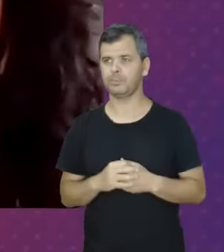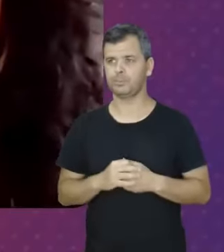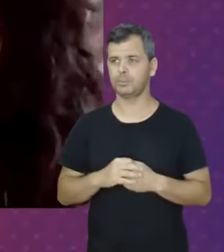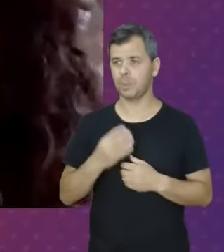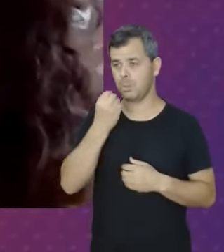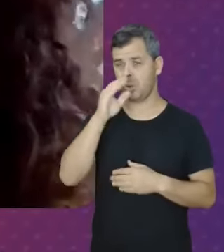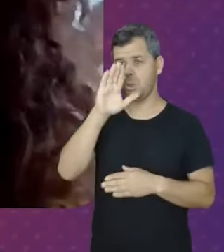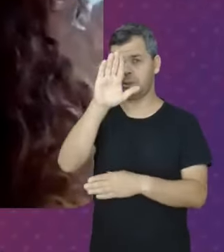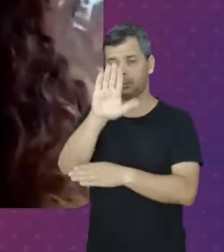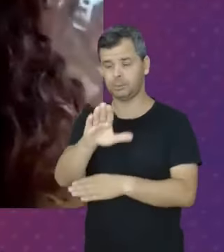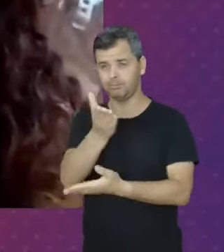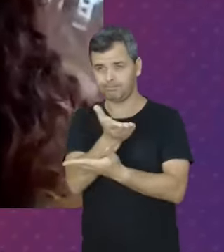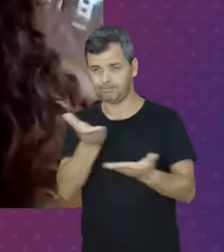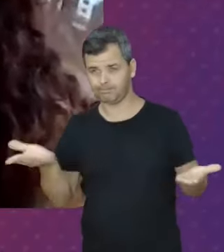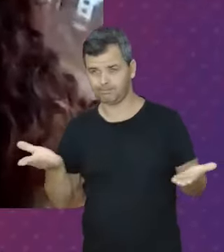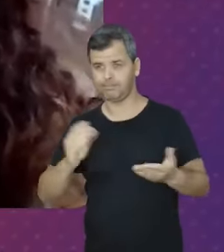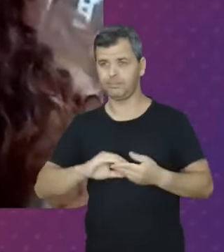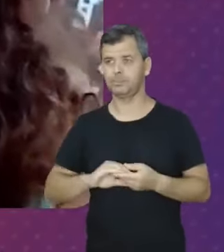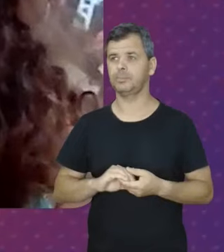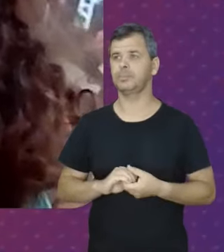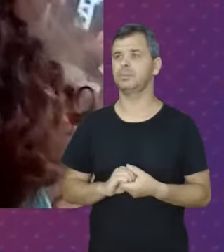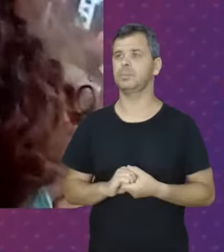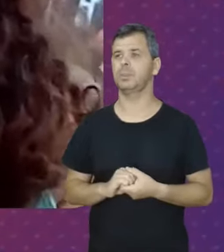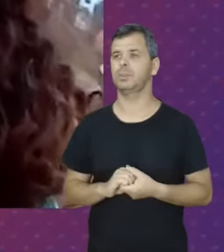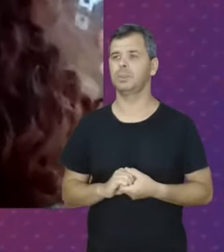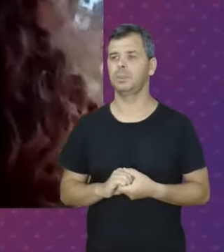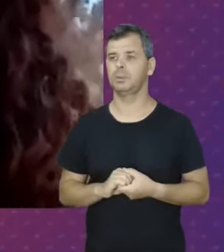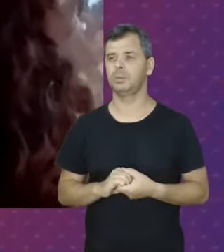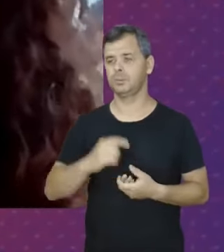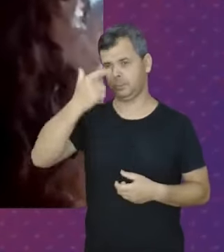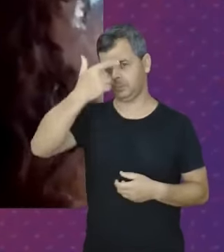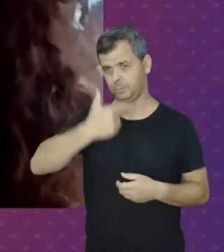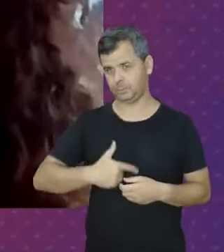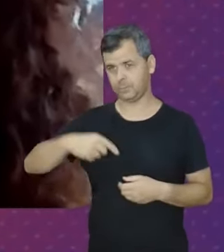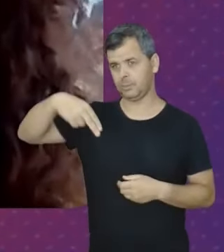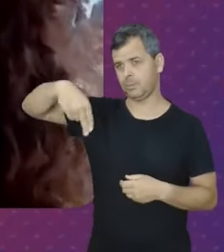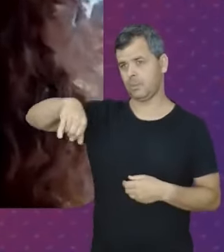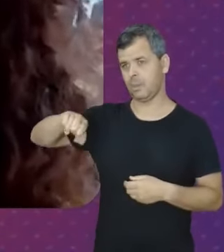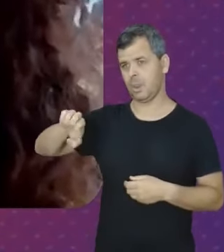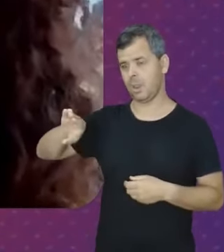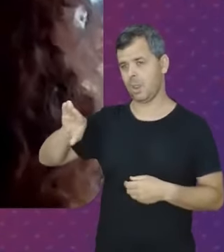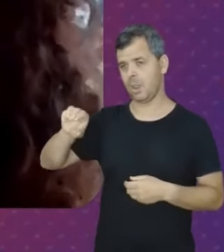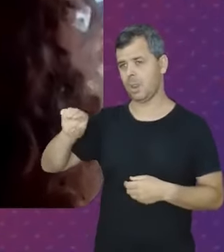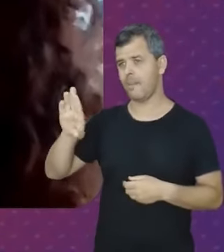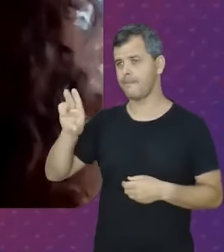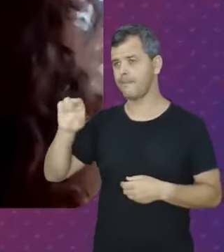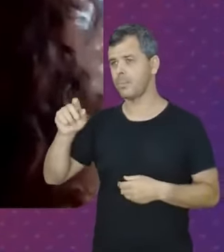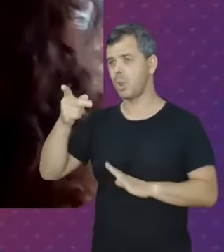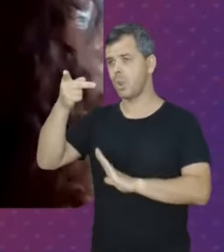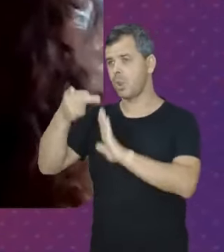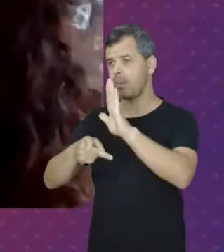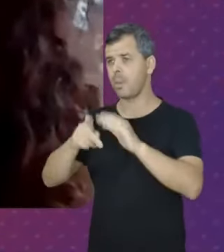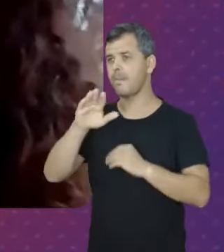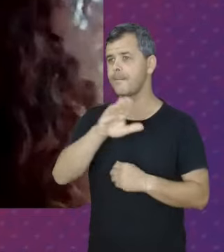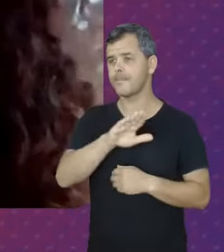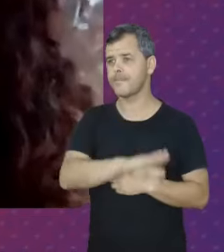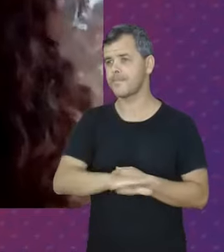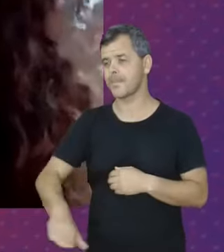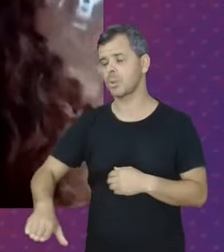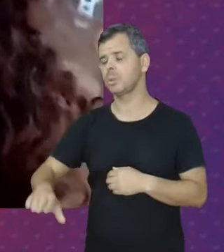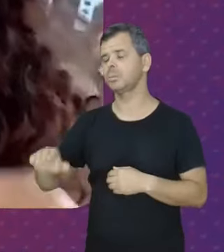Boa tarde para todos e todas, todes. Eu sou Neia Bueno, eu sou aqui do projeto Meninos e Meninas de